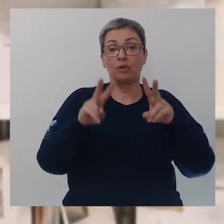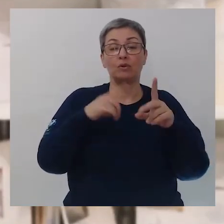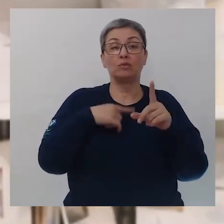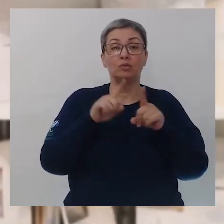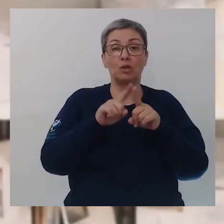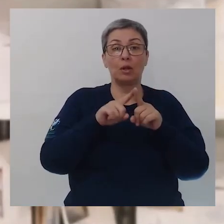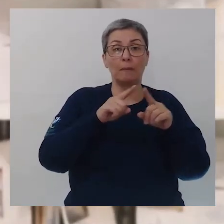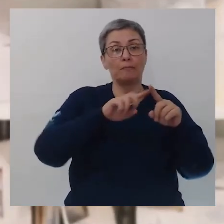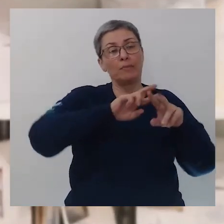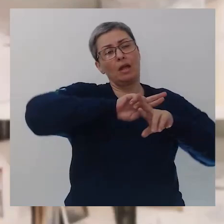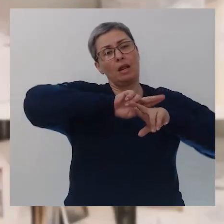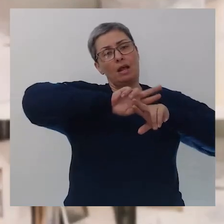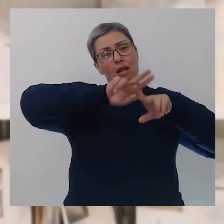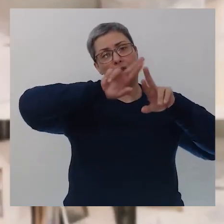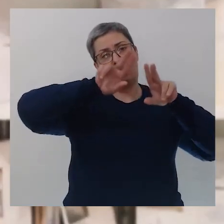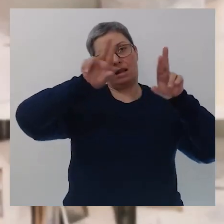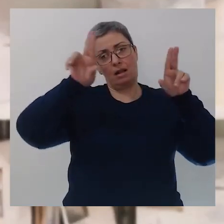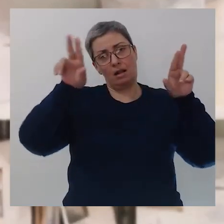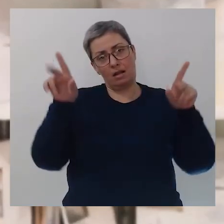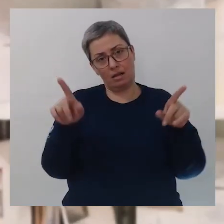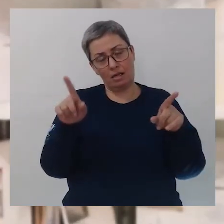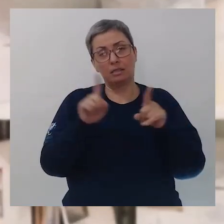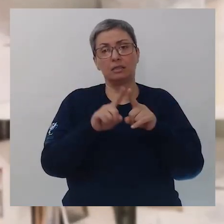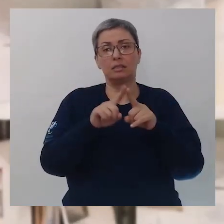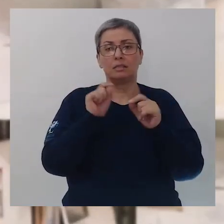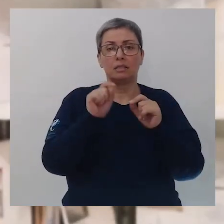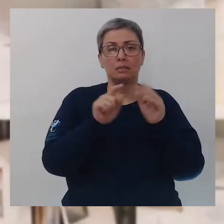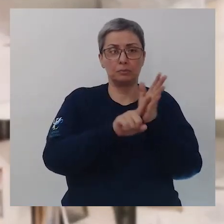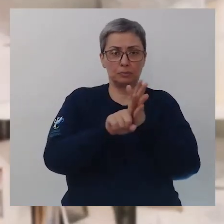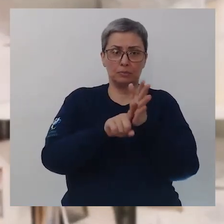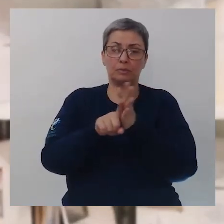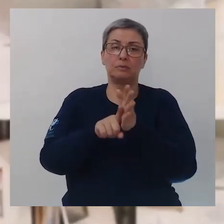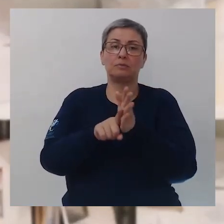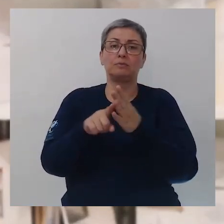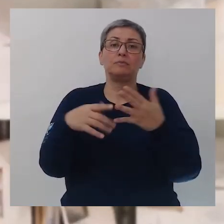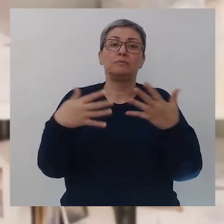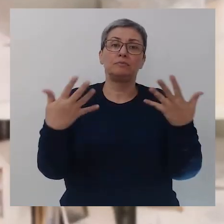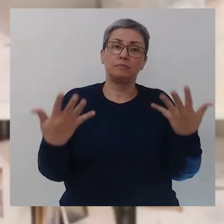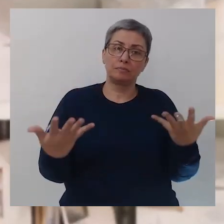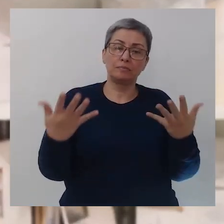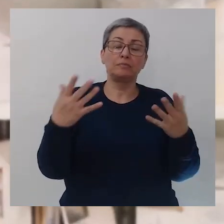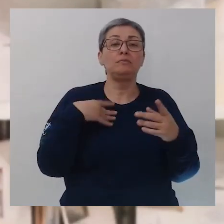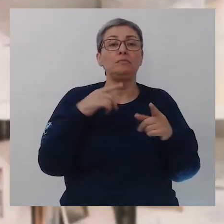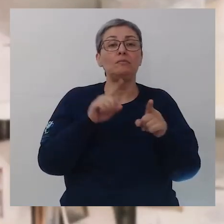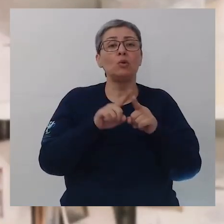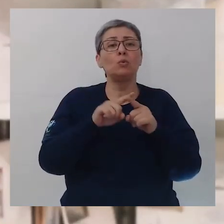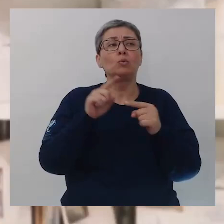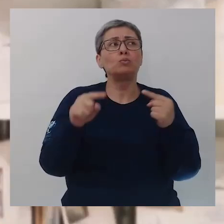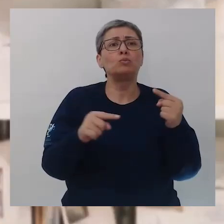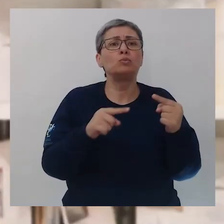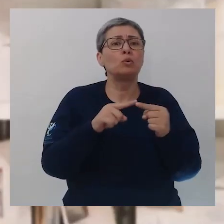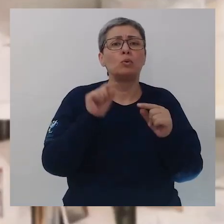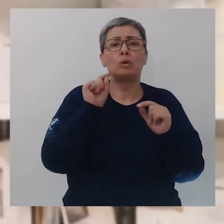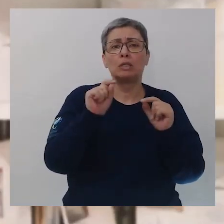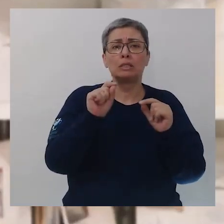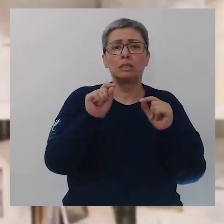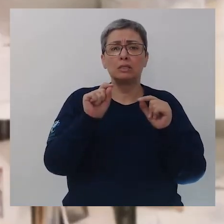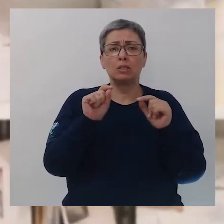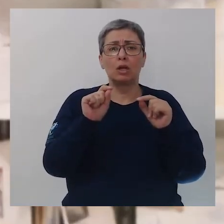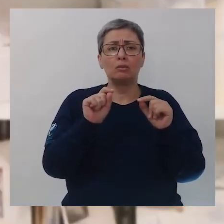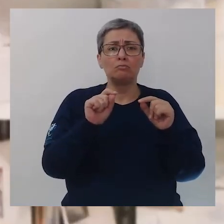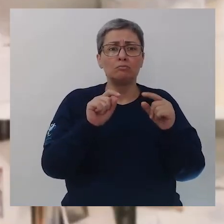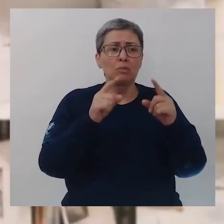das mais diversas pesquisas. E quanto à questão do